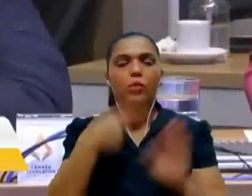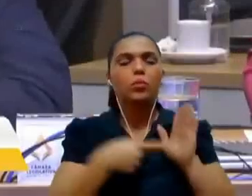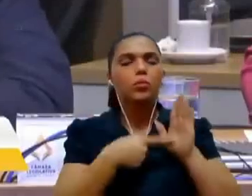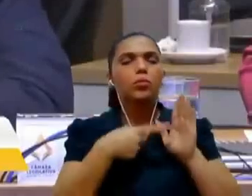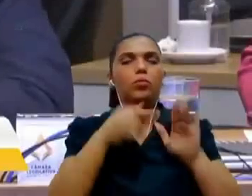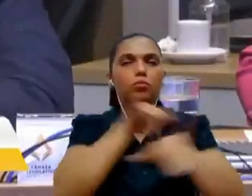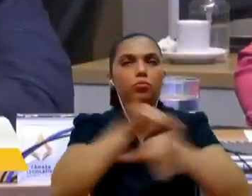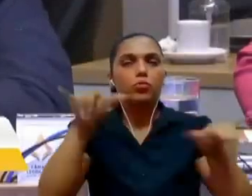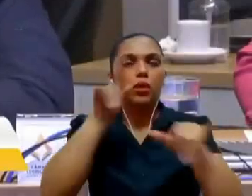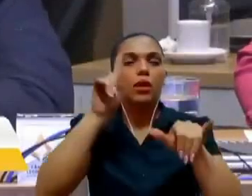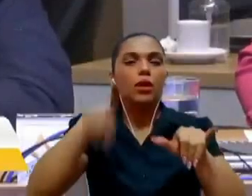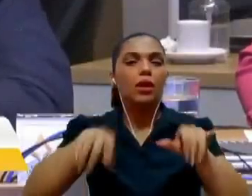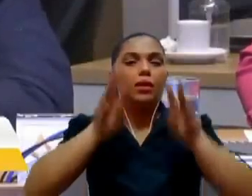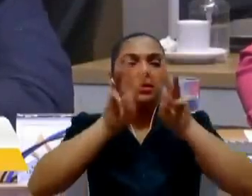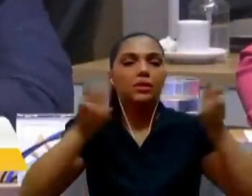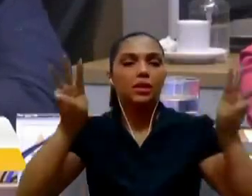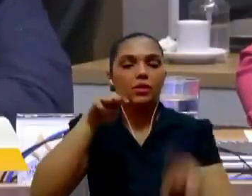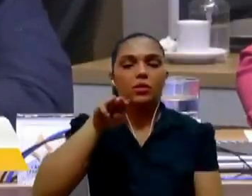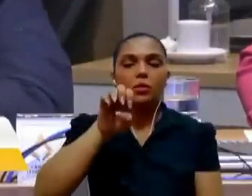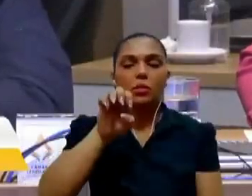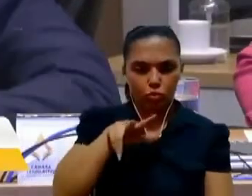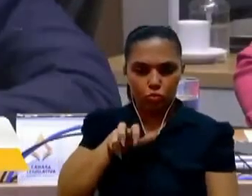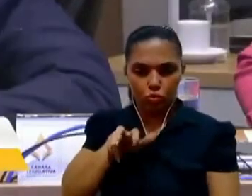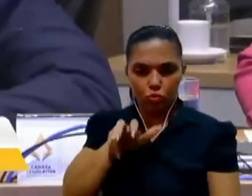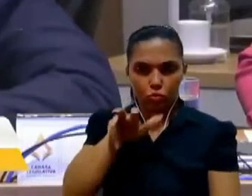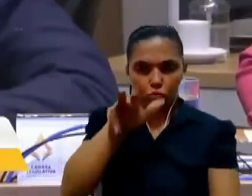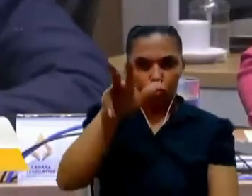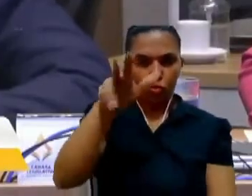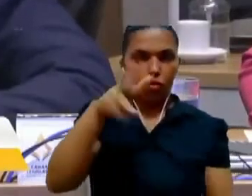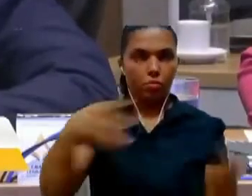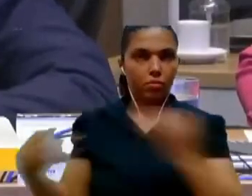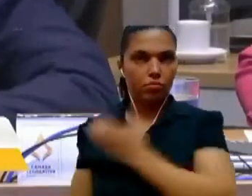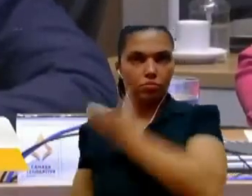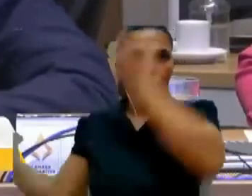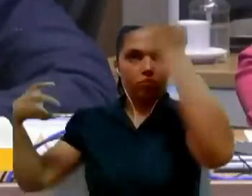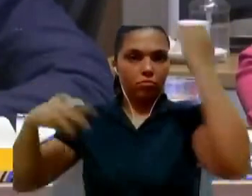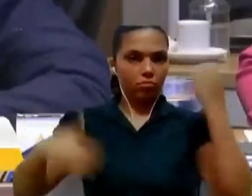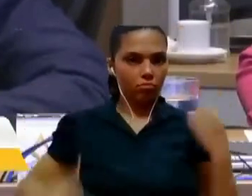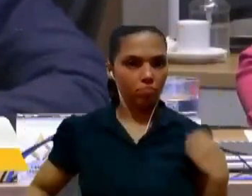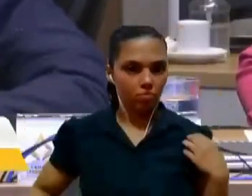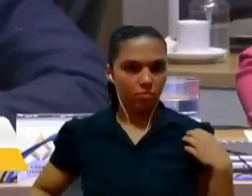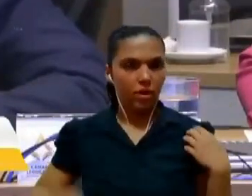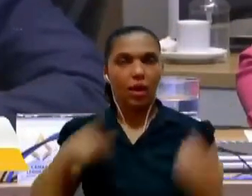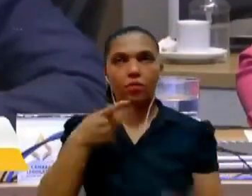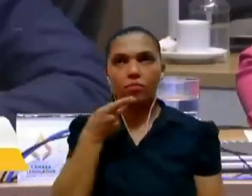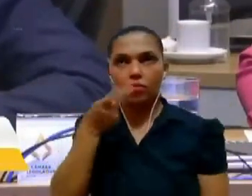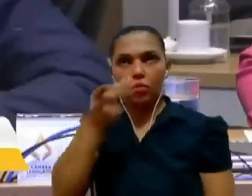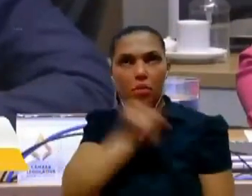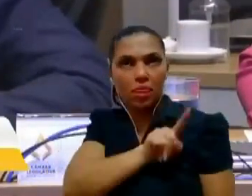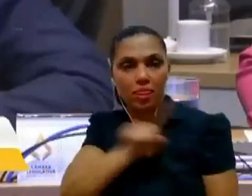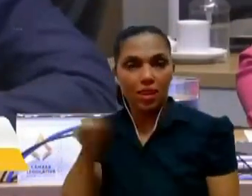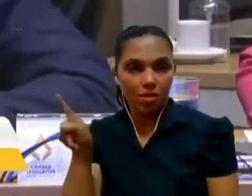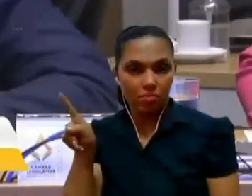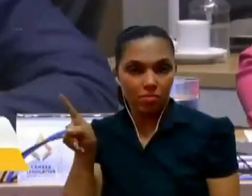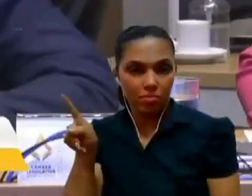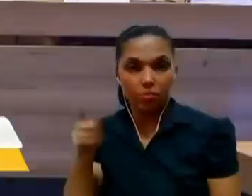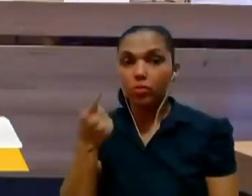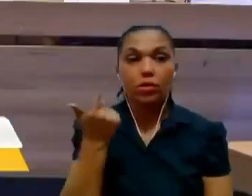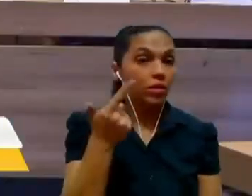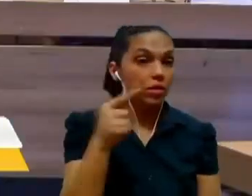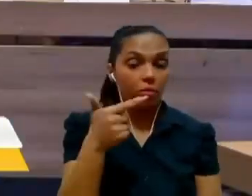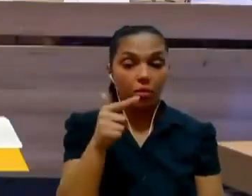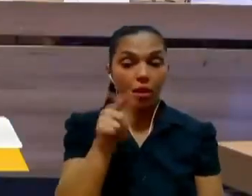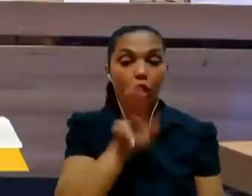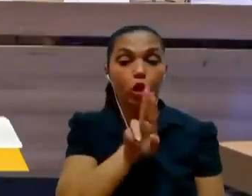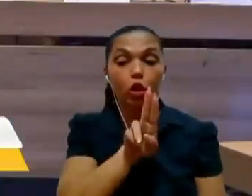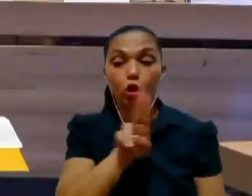alguém gritou perguntando para o senhor se o ladrão subia rampa e que se eu teria dito não isso é verdade não tinha nome na pergunta